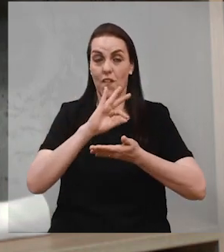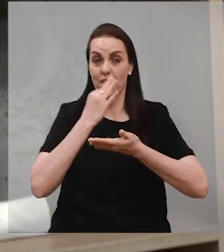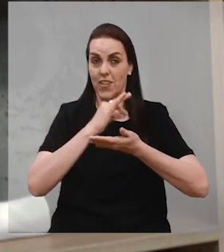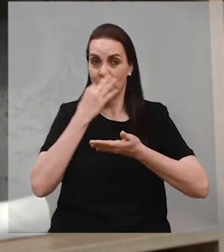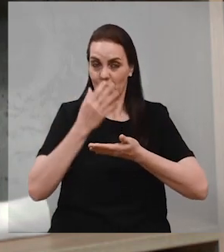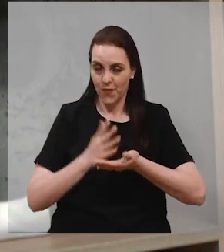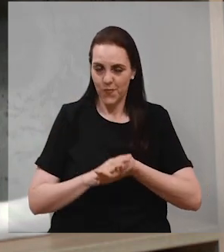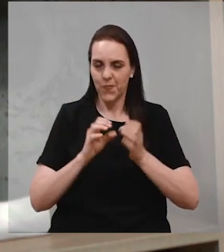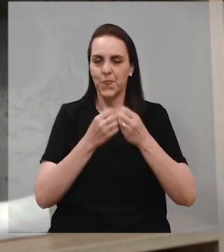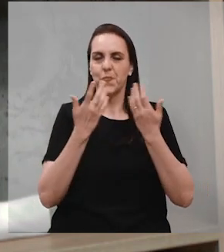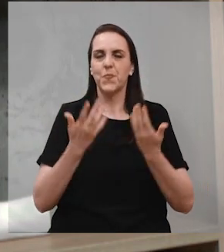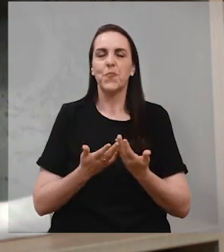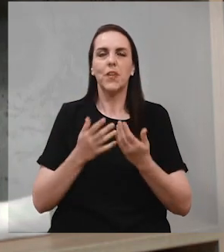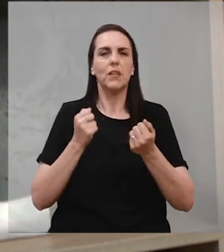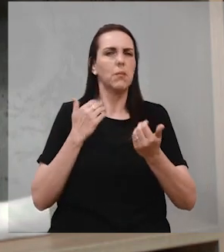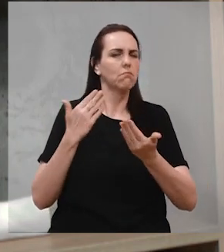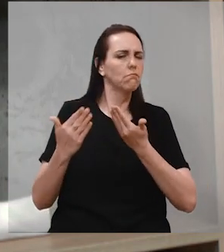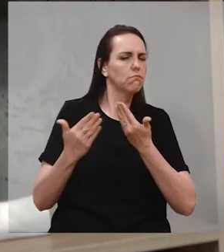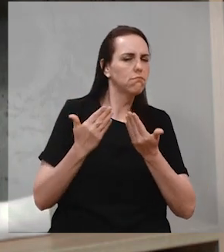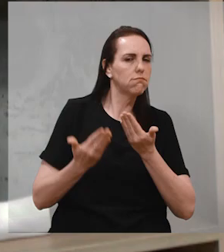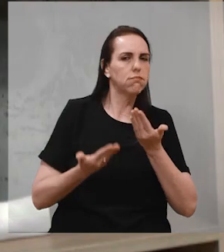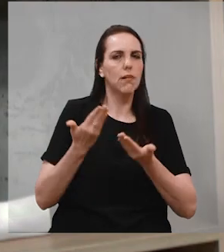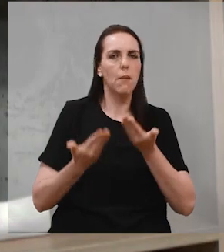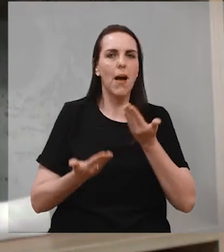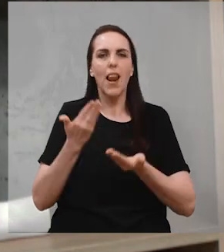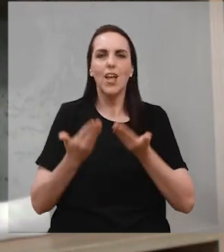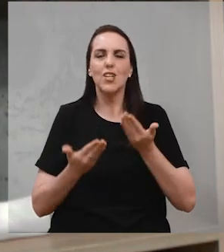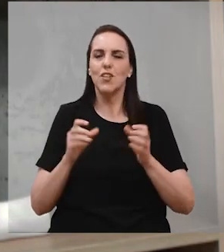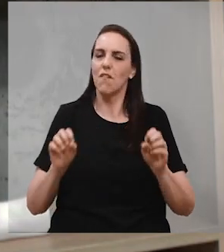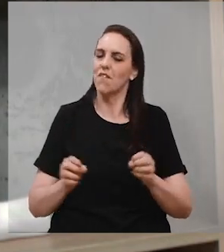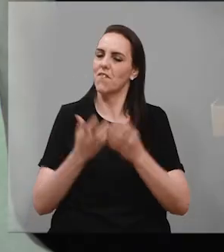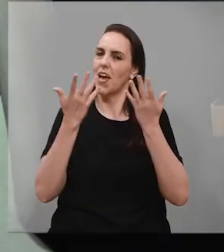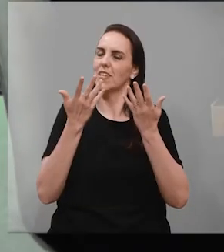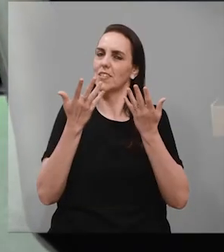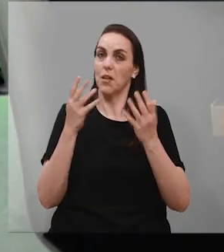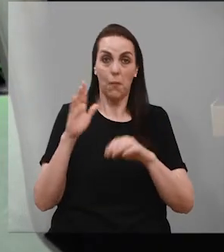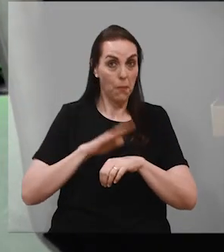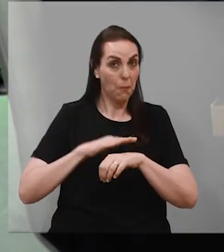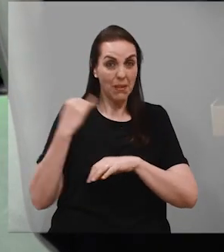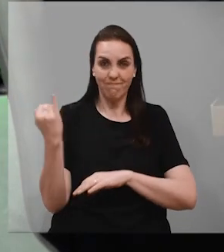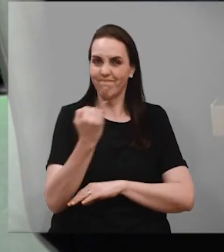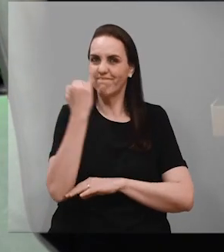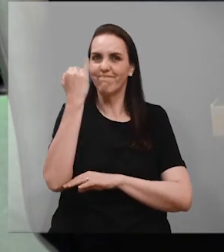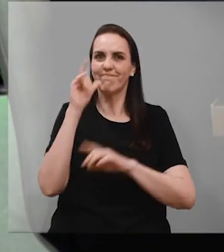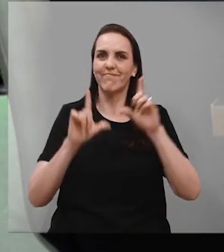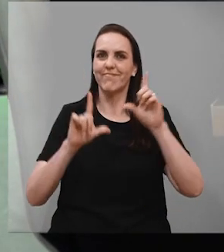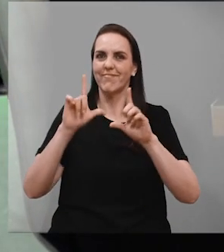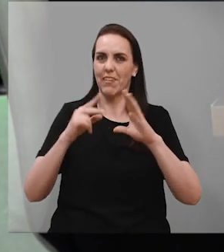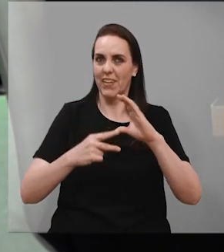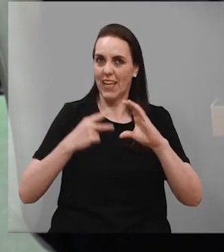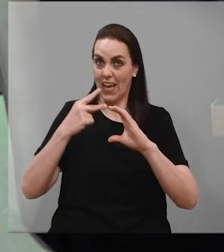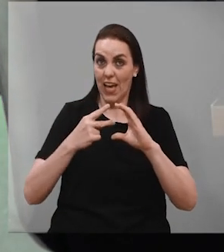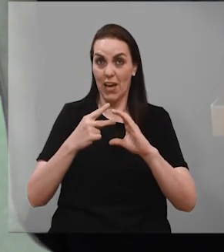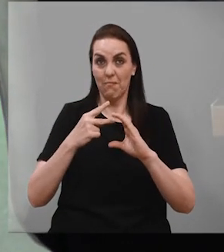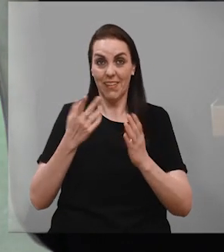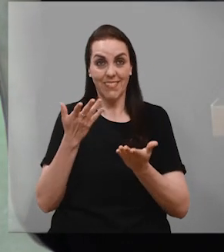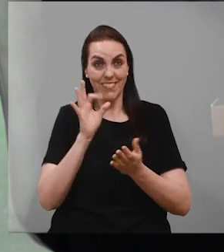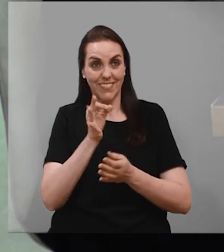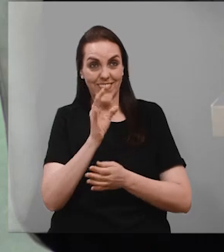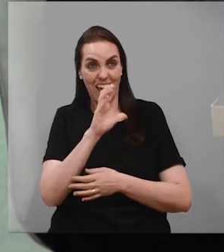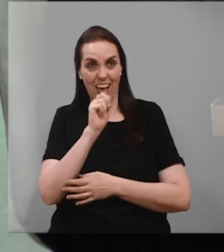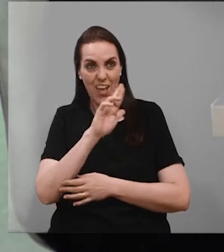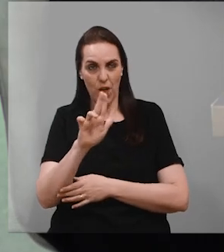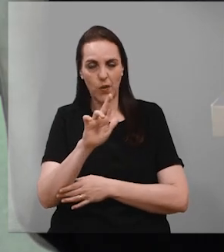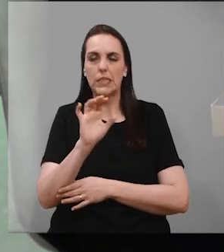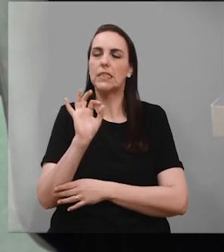Uva e também a gente fez um balanço de como foi a festa. Foi um momento bastante importante para a TV Câmara, né, Carol? Foi,